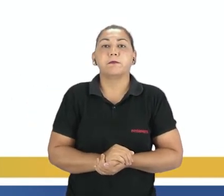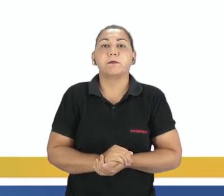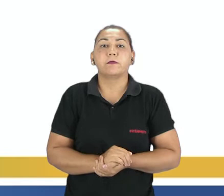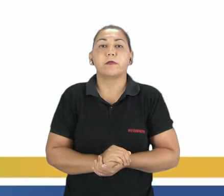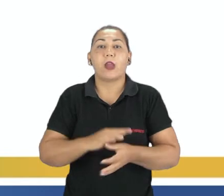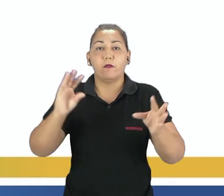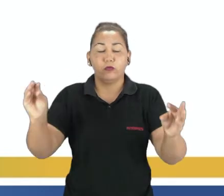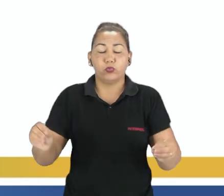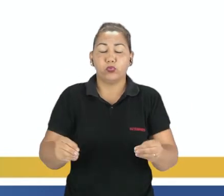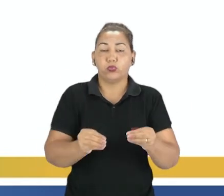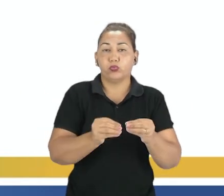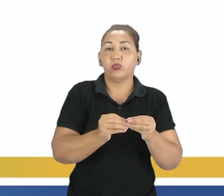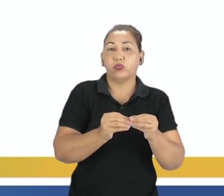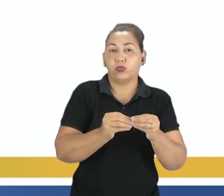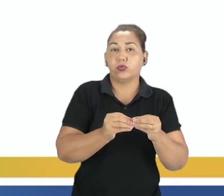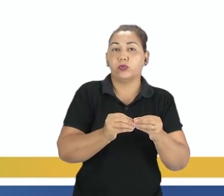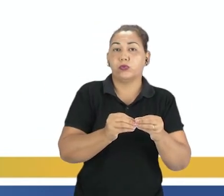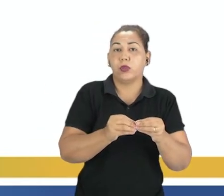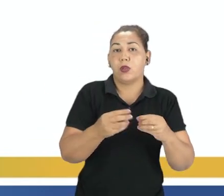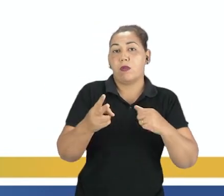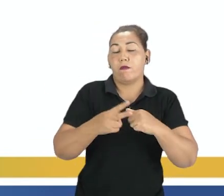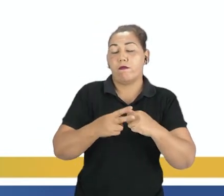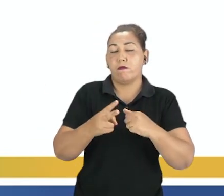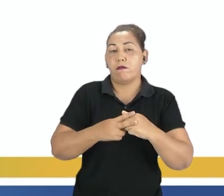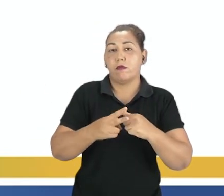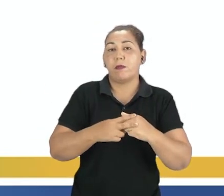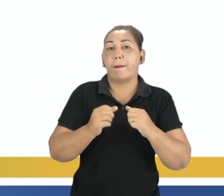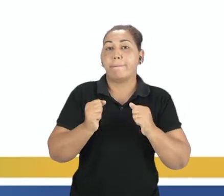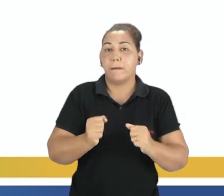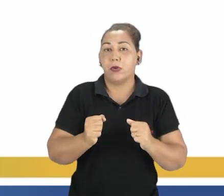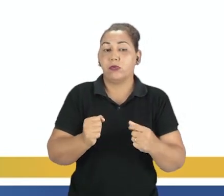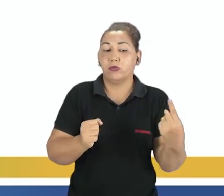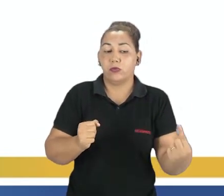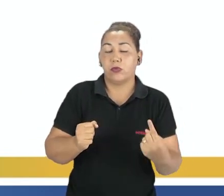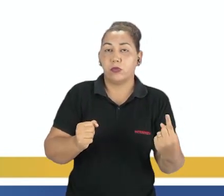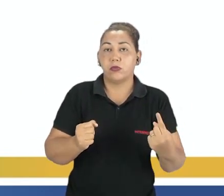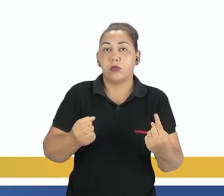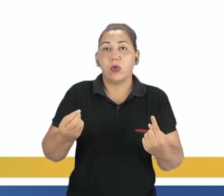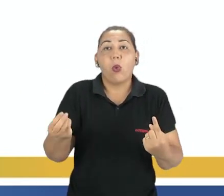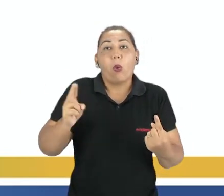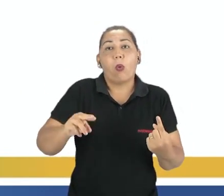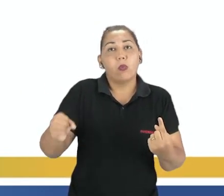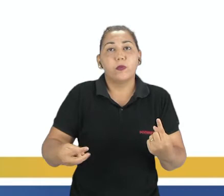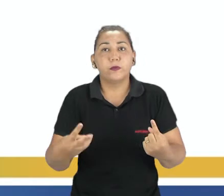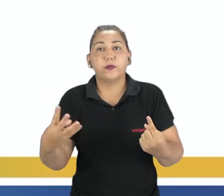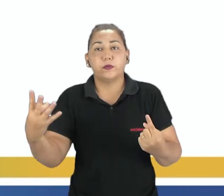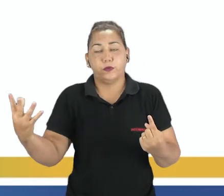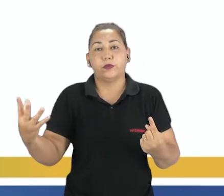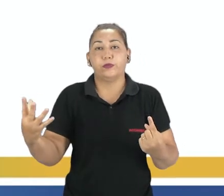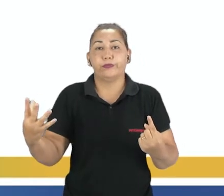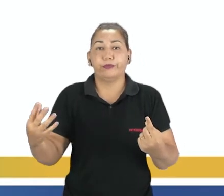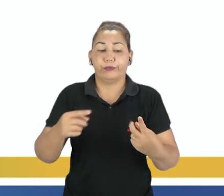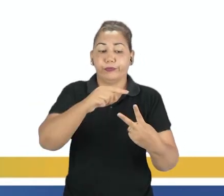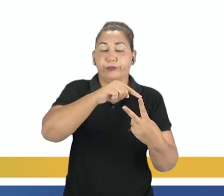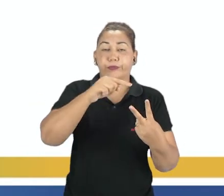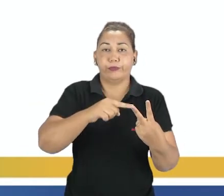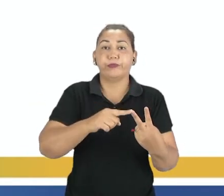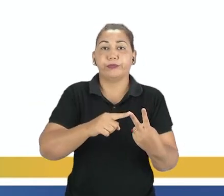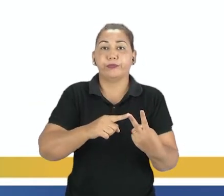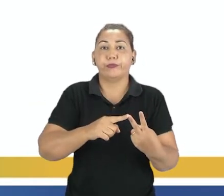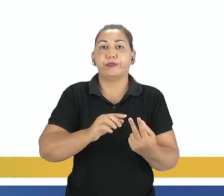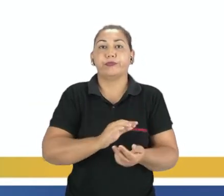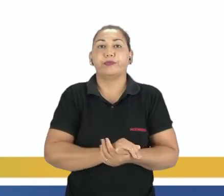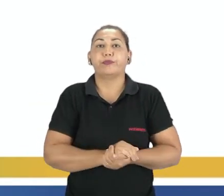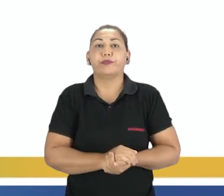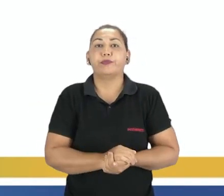adjetiva, o verbo pode ficar no singular ou ir para o plural. Nós temos 2 formas. Vejamos. Um